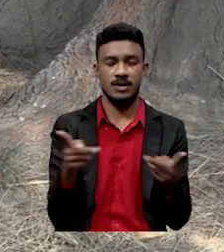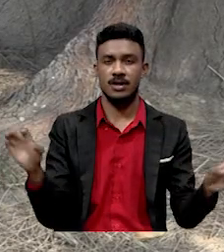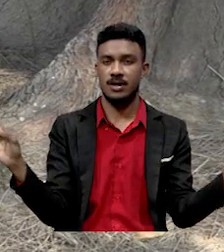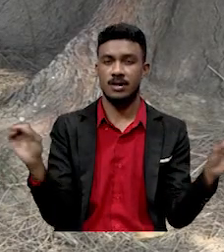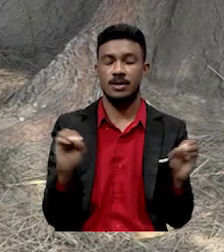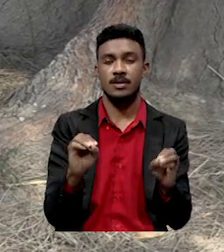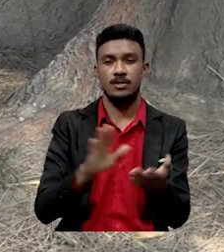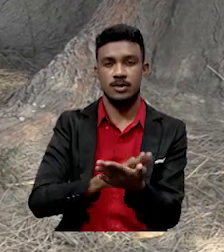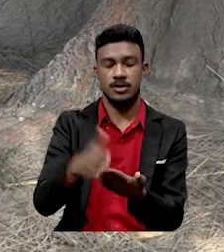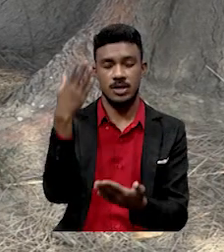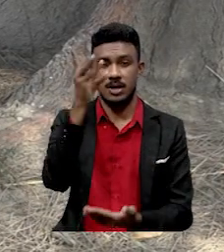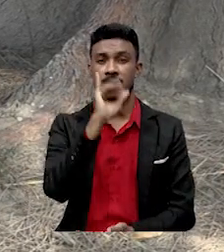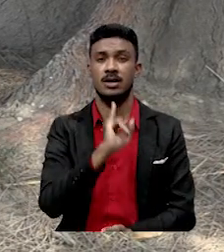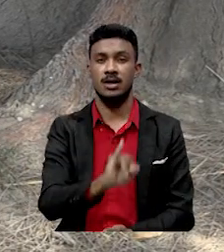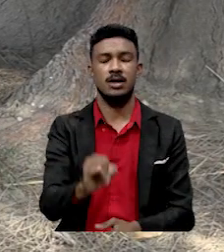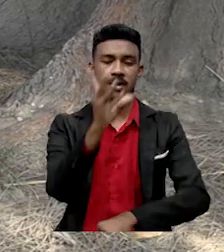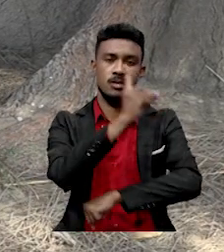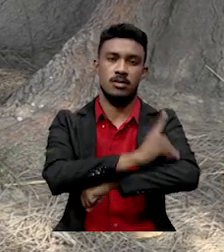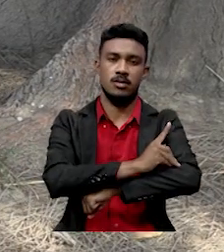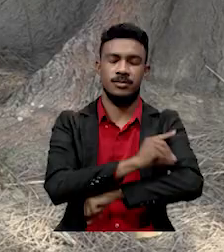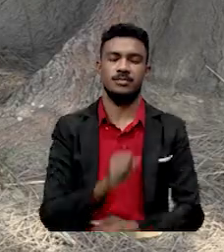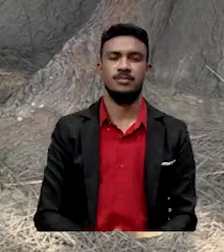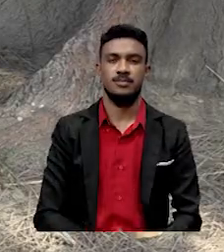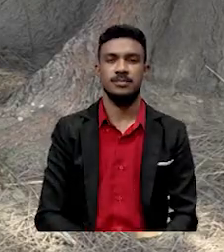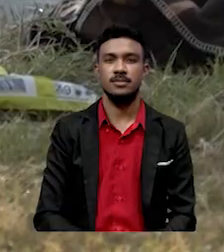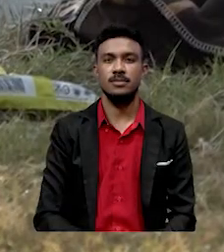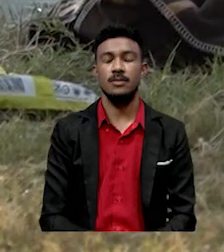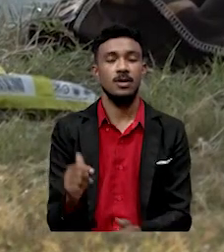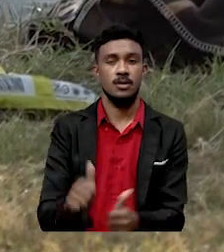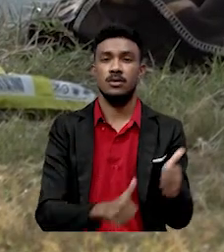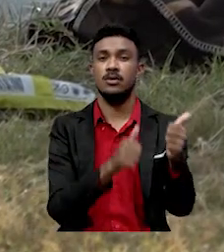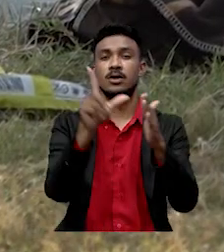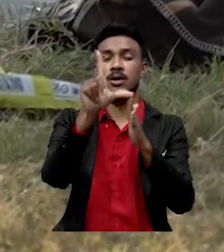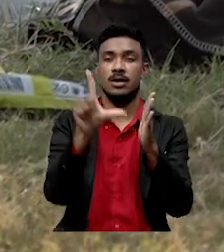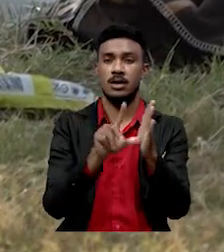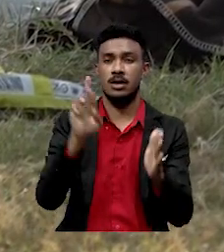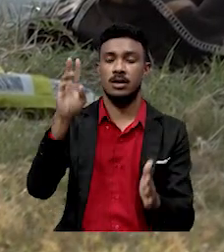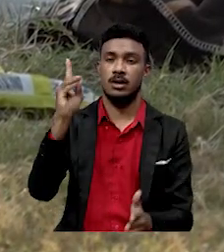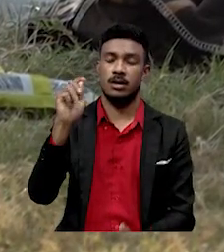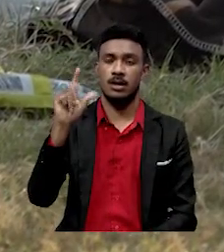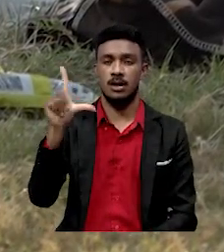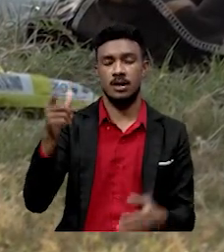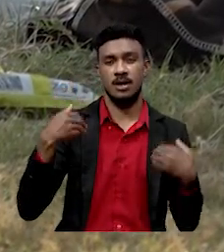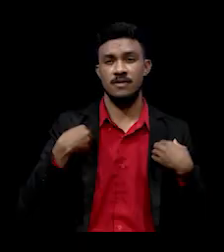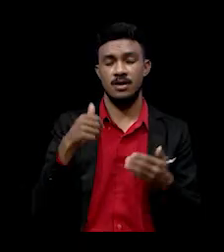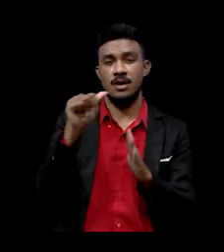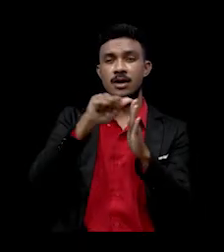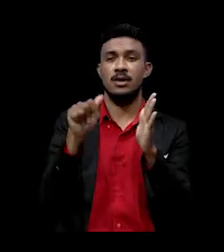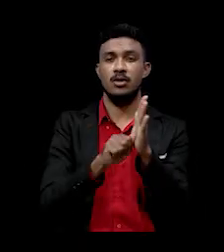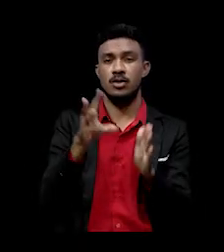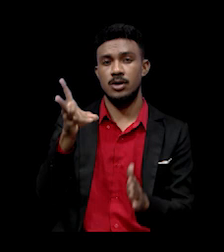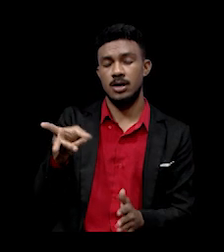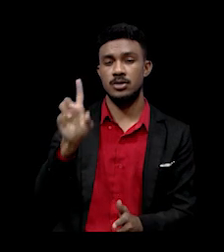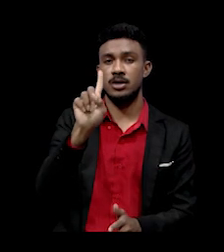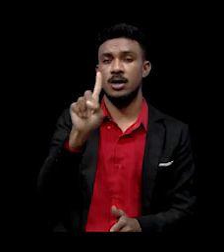mos iha cidade kada loron. Tuir Constituição RTL nebe consagra iha artigo nenulu resing